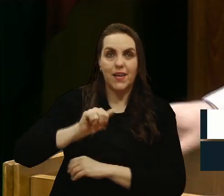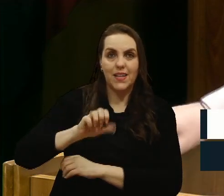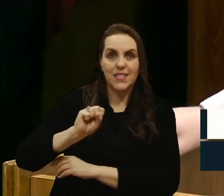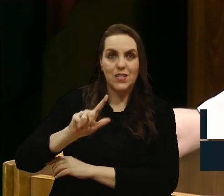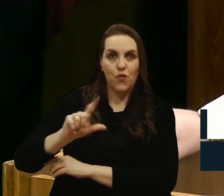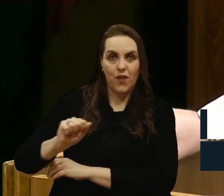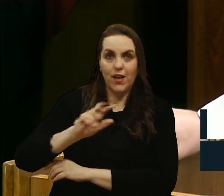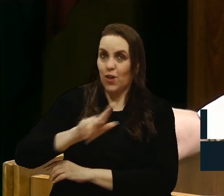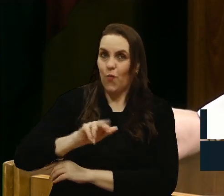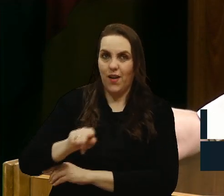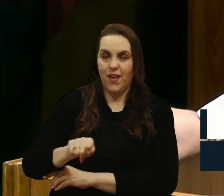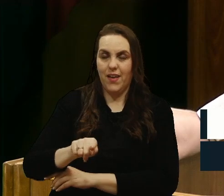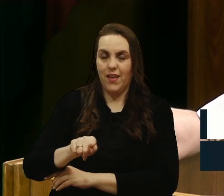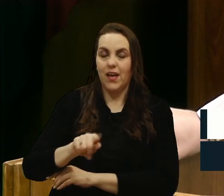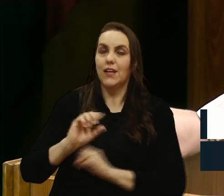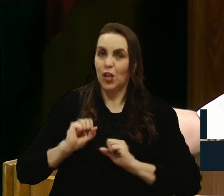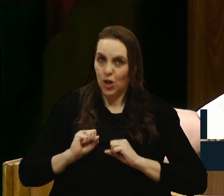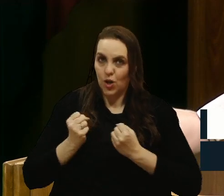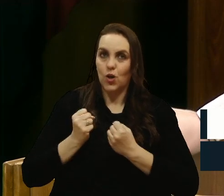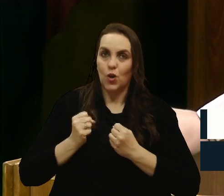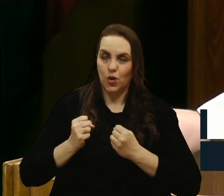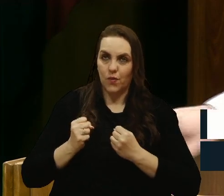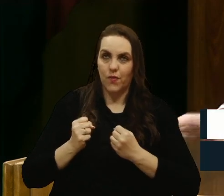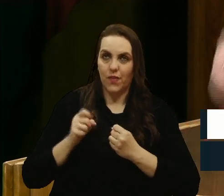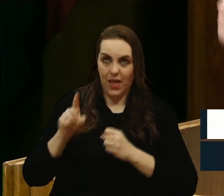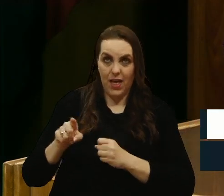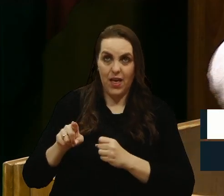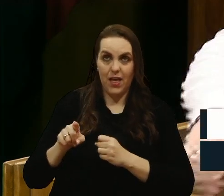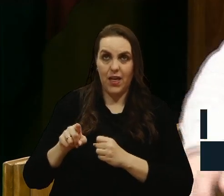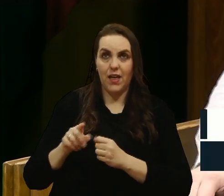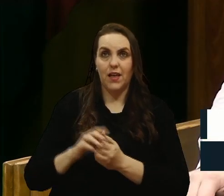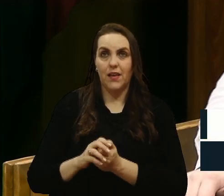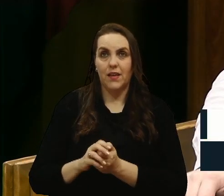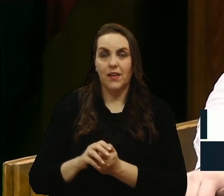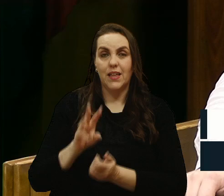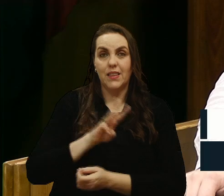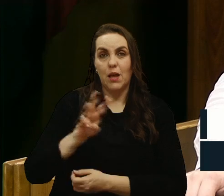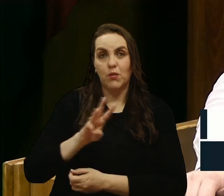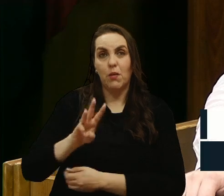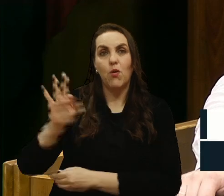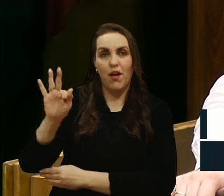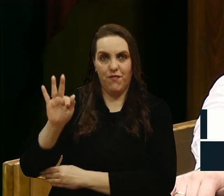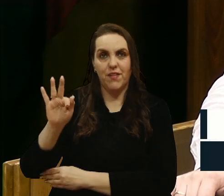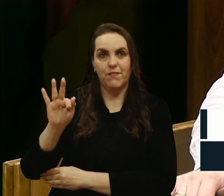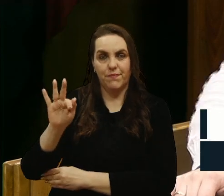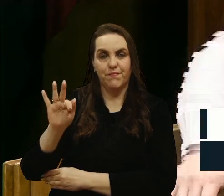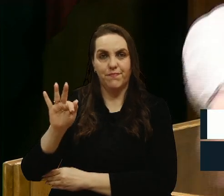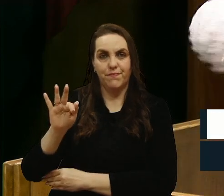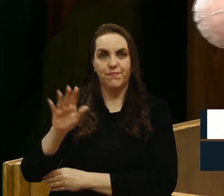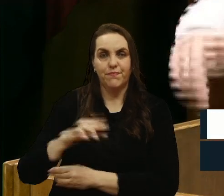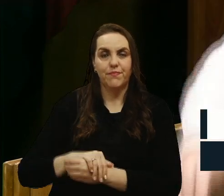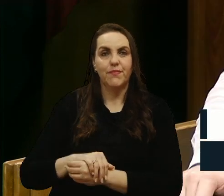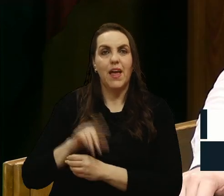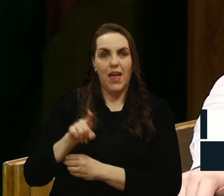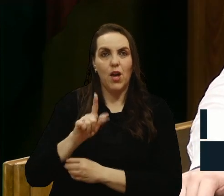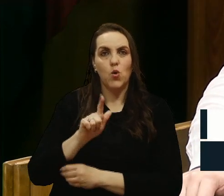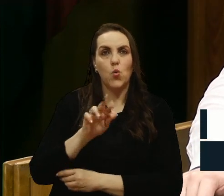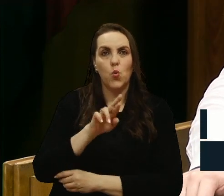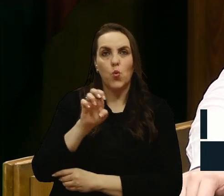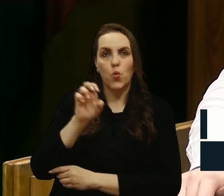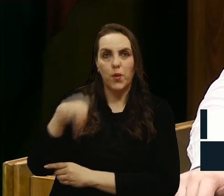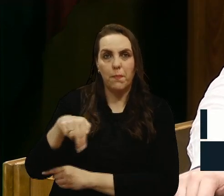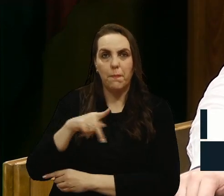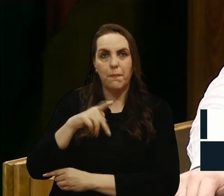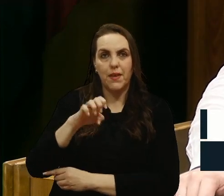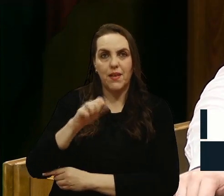licenciamento ambiental de Belo Monte era a WWF, era o Greenpeace,